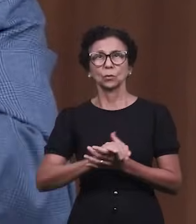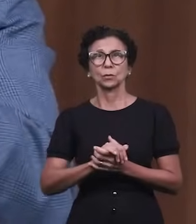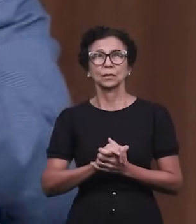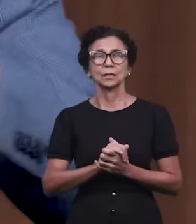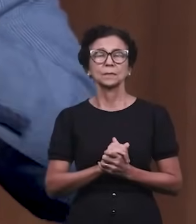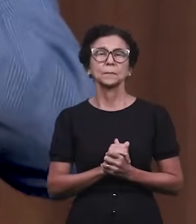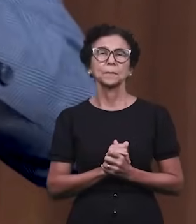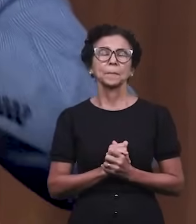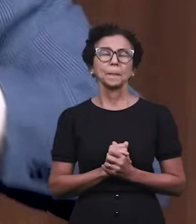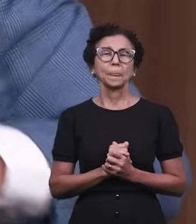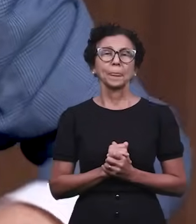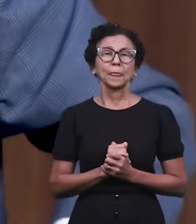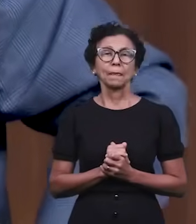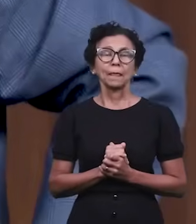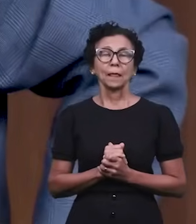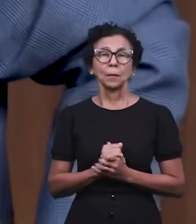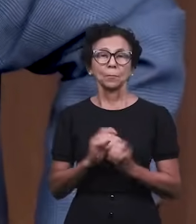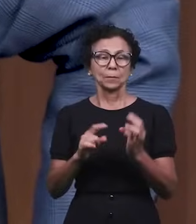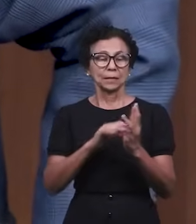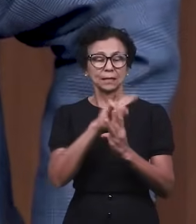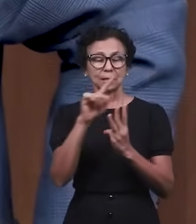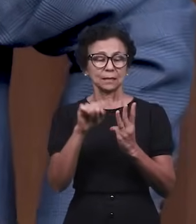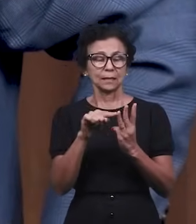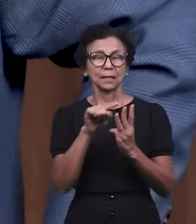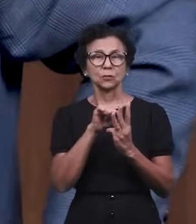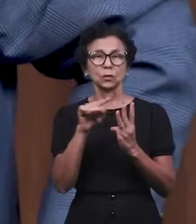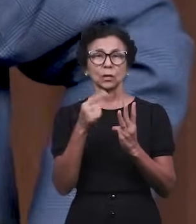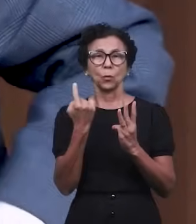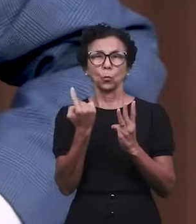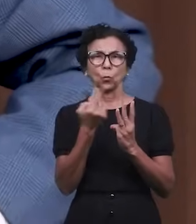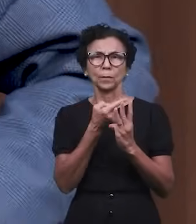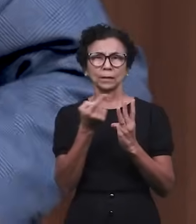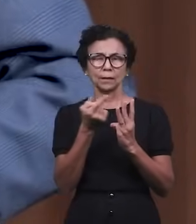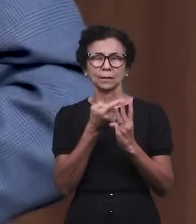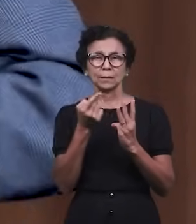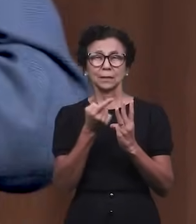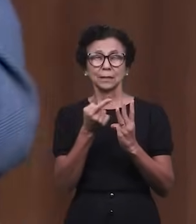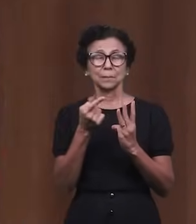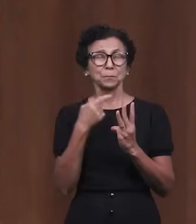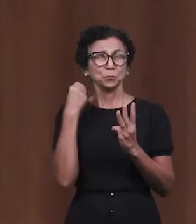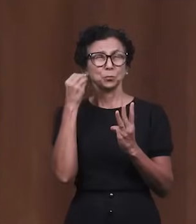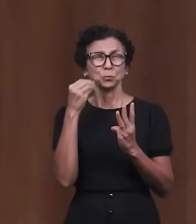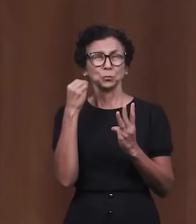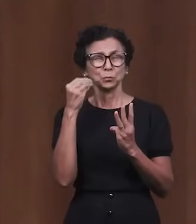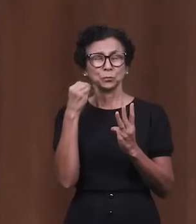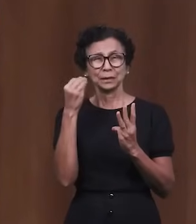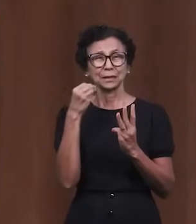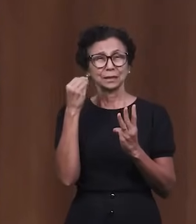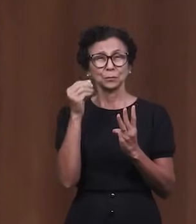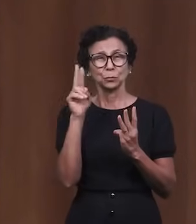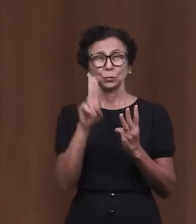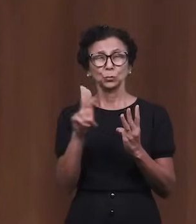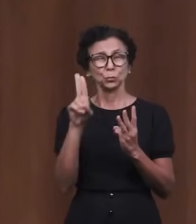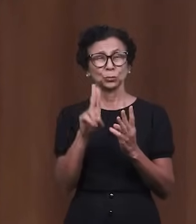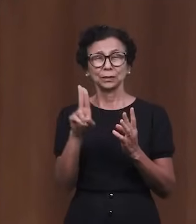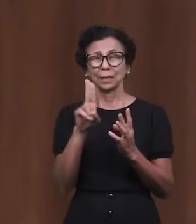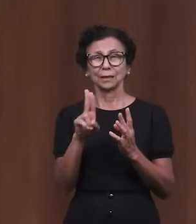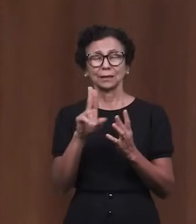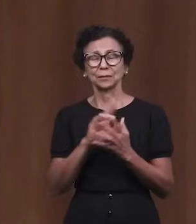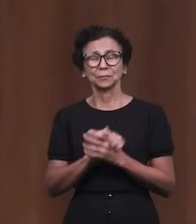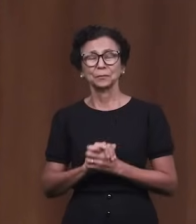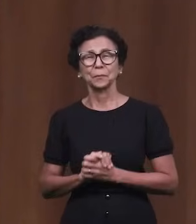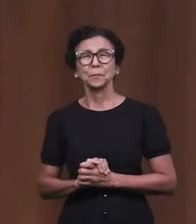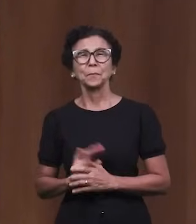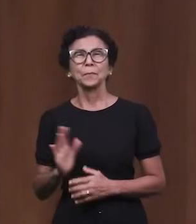mulher muito usada, experiência incrível, muito usada. E nós estávamos um dia no Manaim e essa senhora chamou, já deu